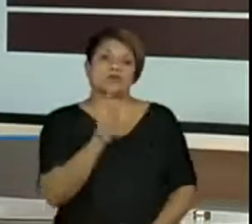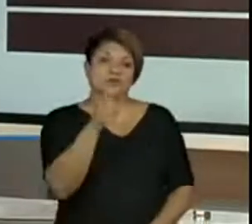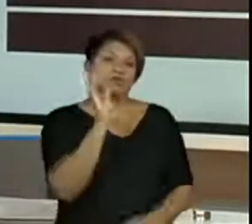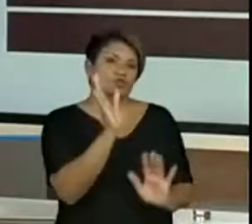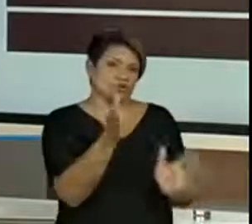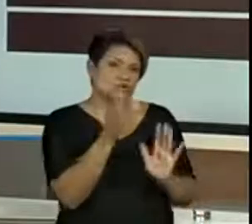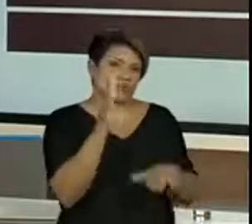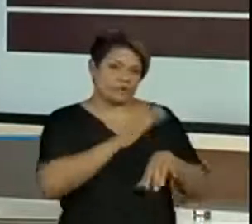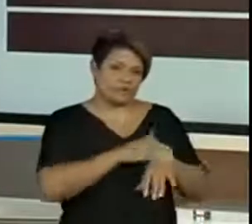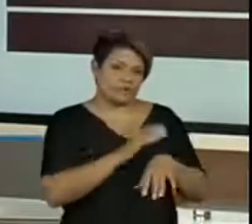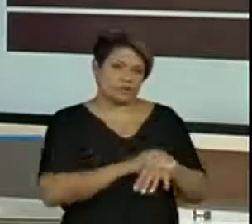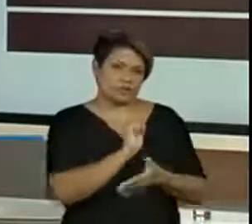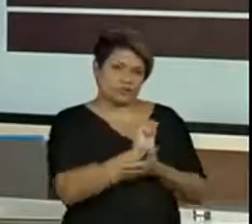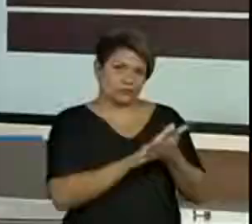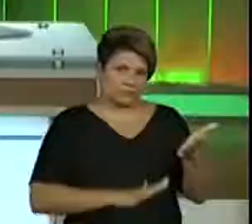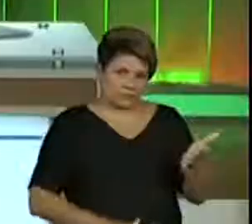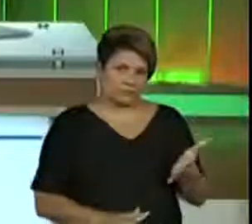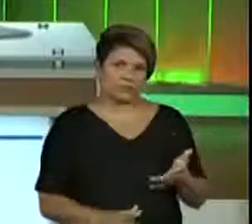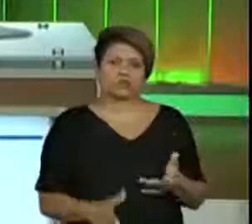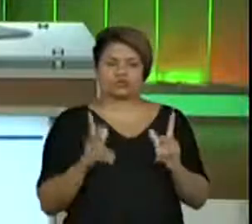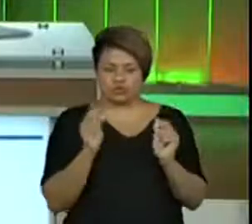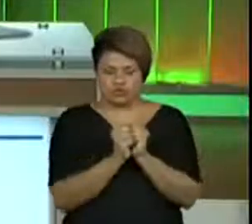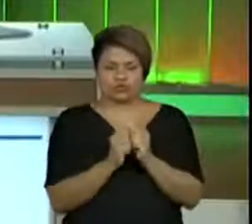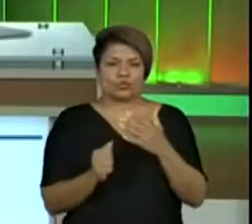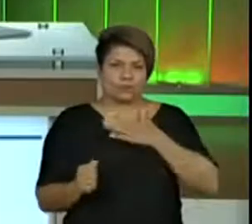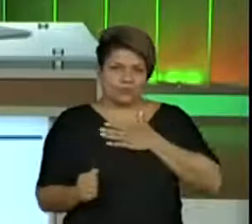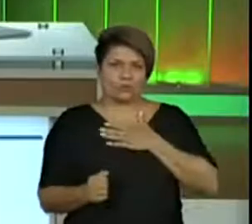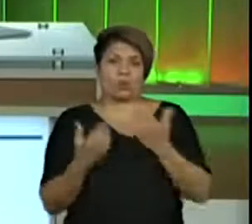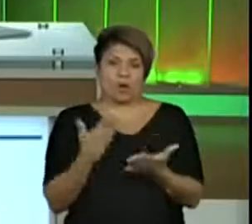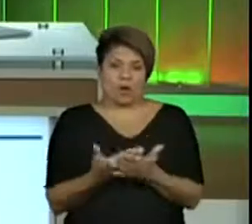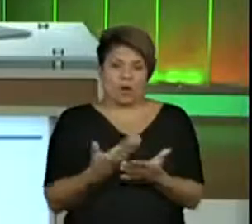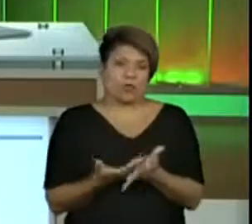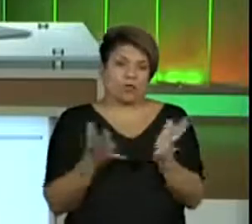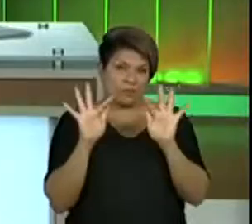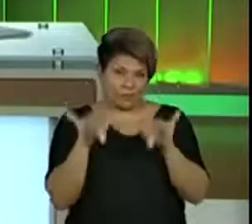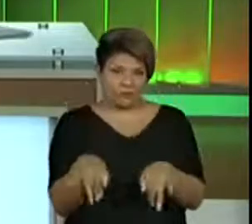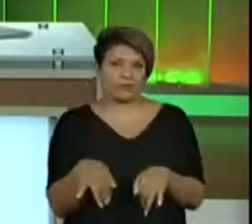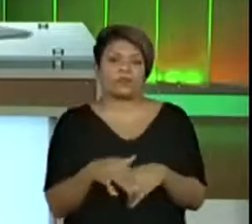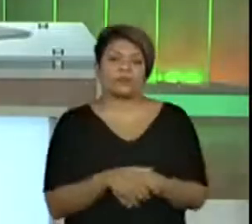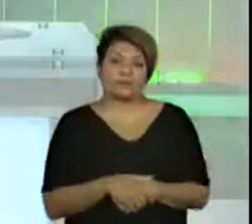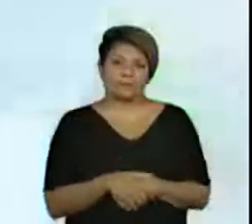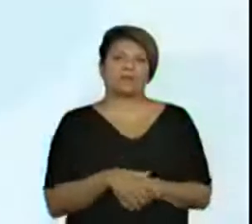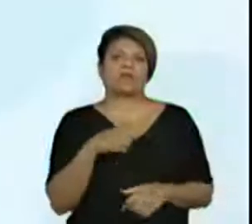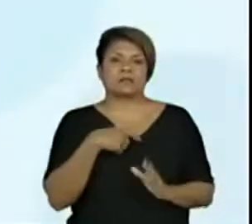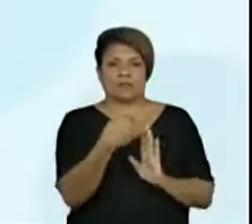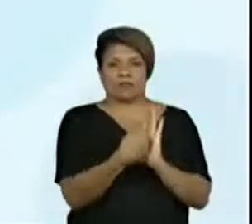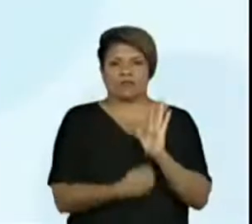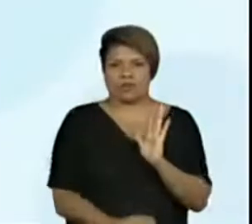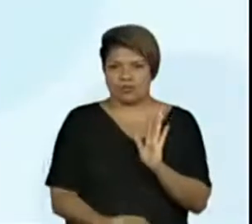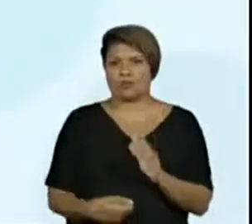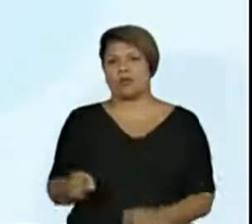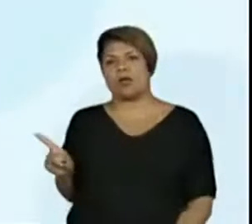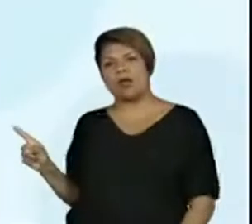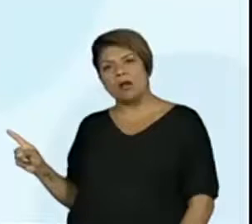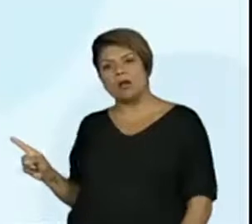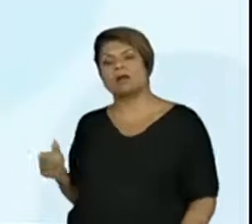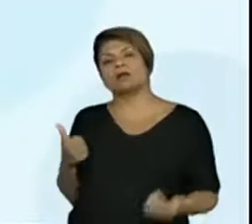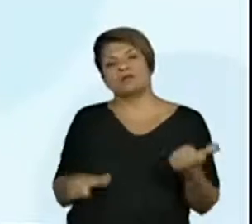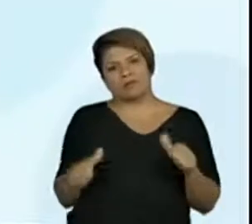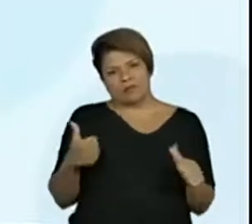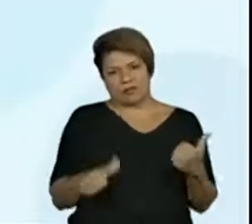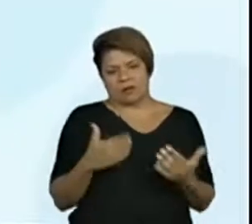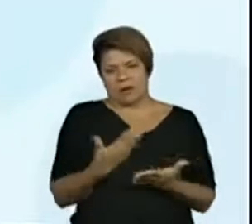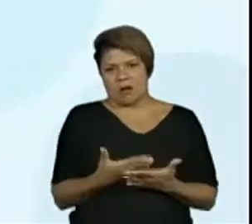essa comigo em aulas anteriores. Nossa aula chega ao fim. Tenho aí um formulário que você pode dizer o que achou da